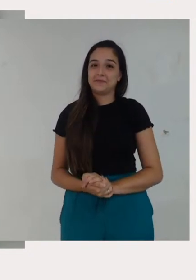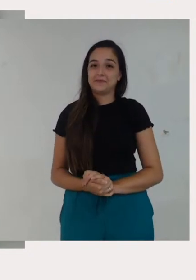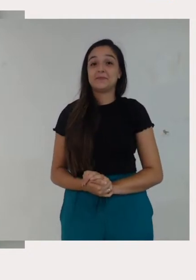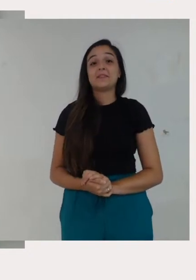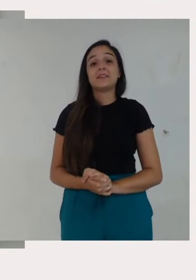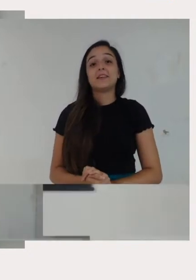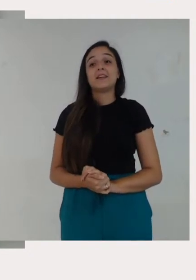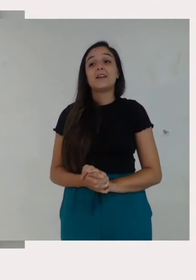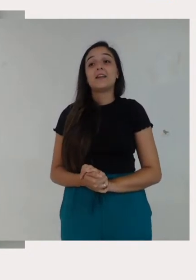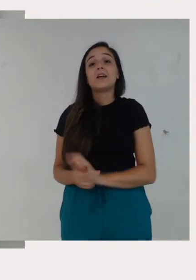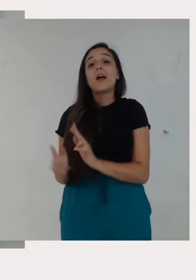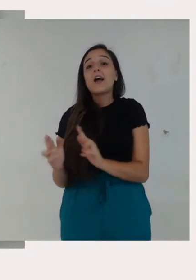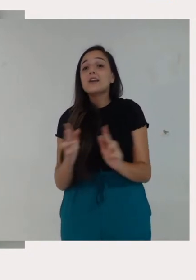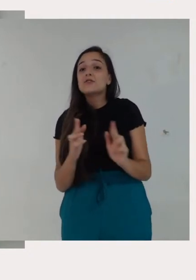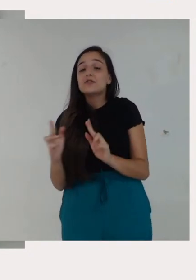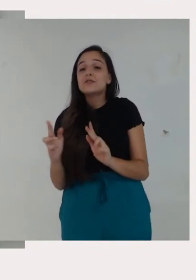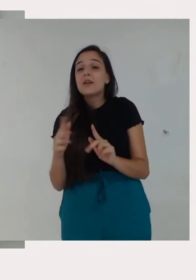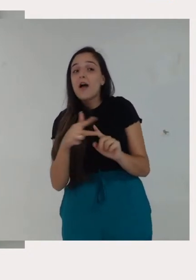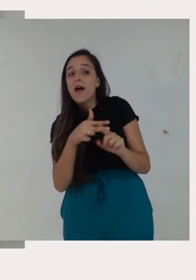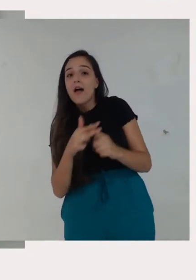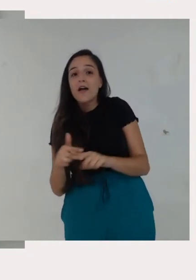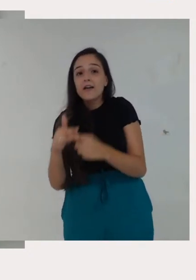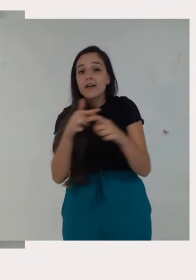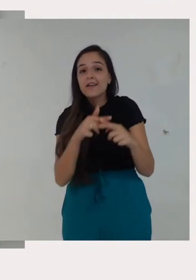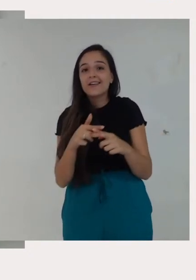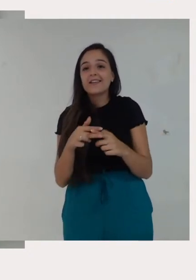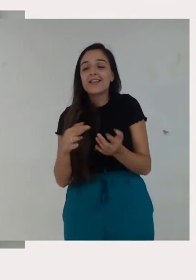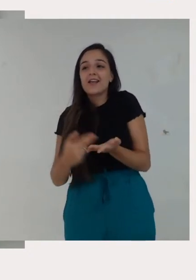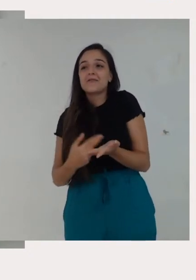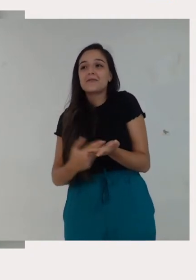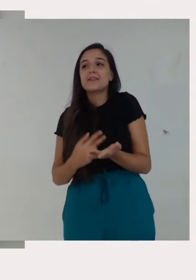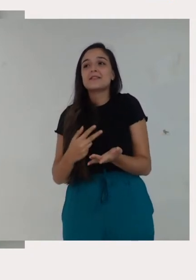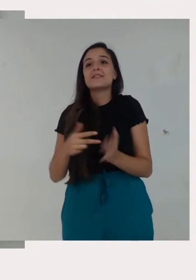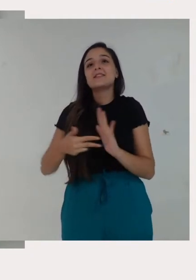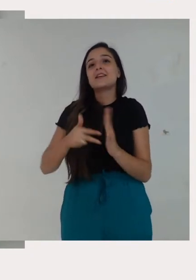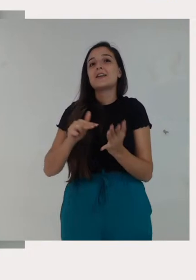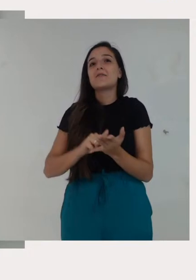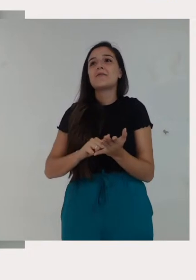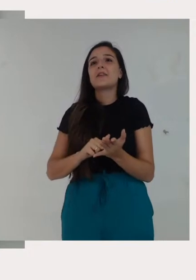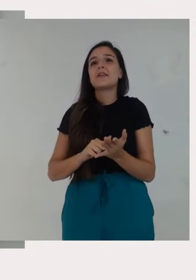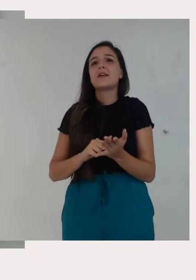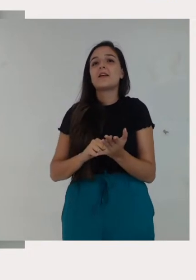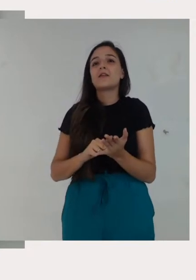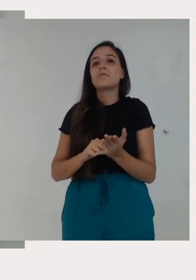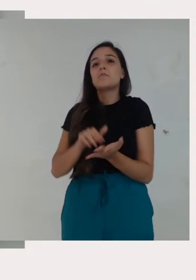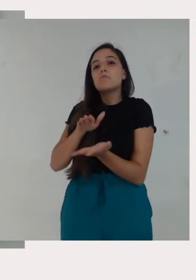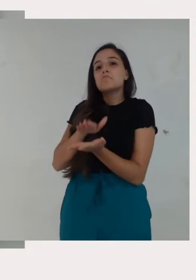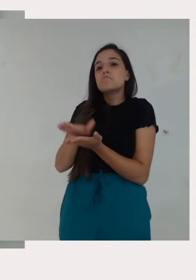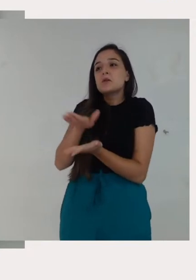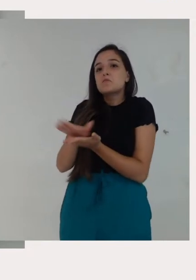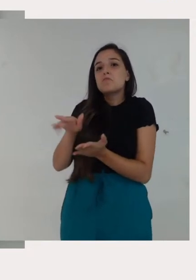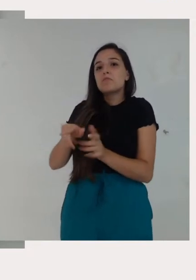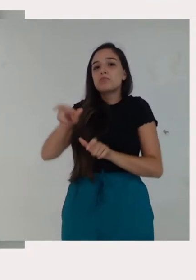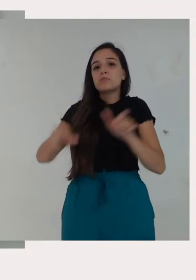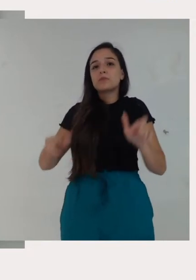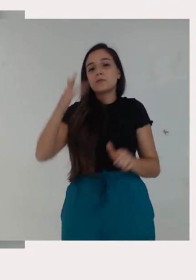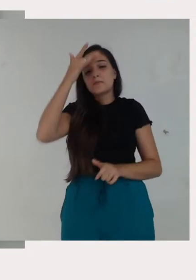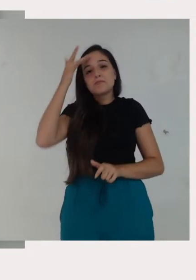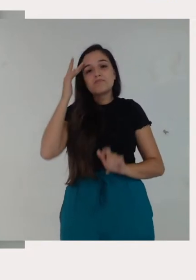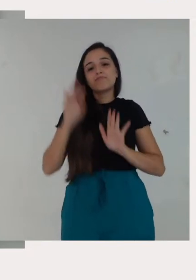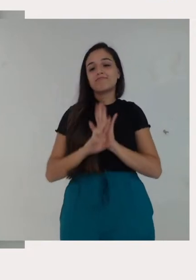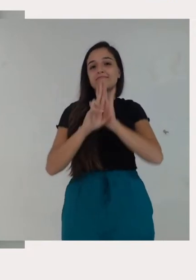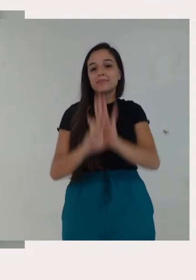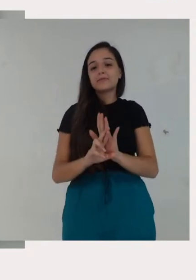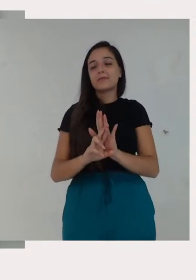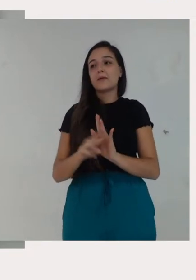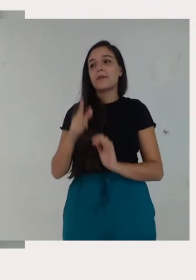revista significa publicar o outro. Né? Para mim, eu acho que a minha abertura aqui, eu falei que a tradução está sempre em diálogo com o